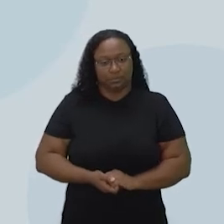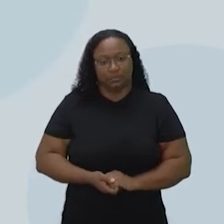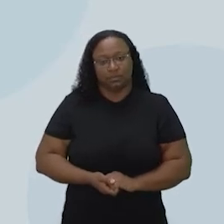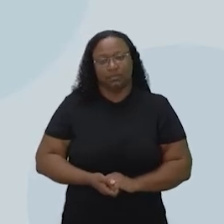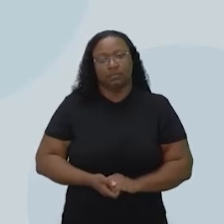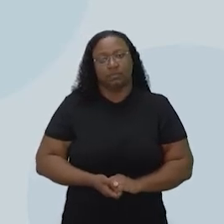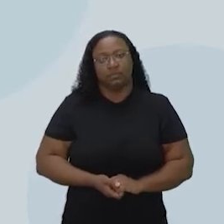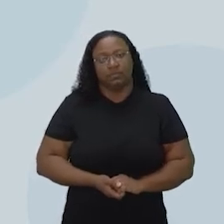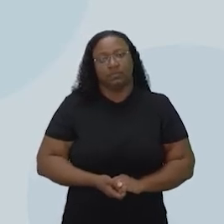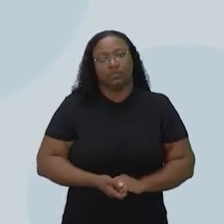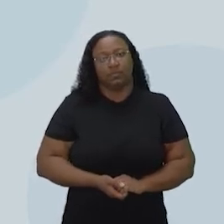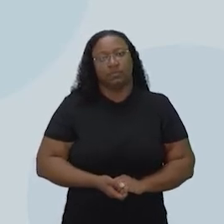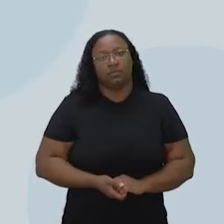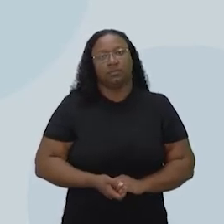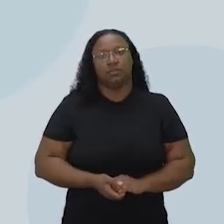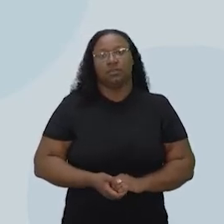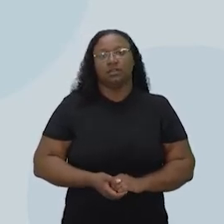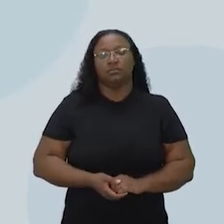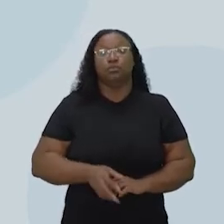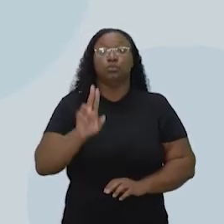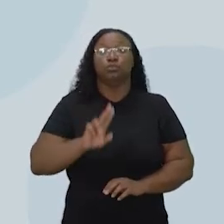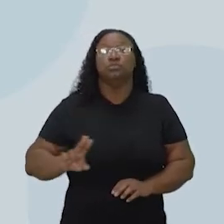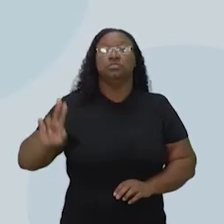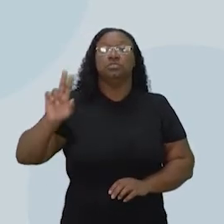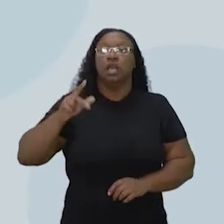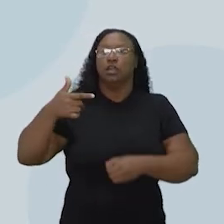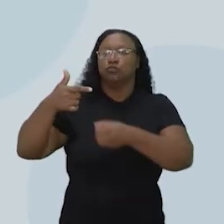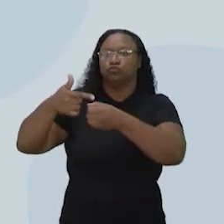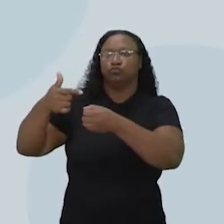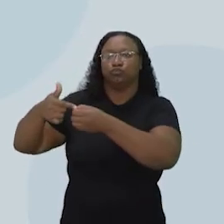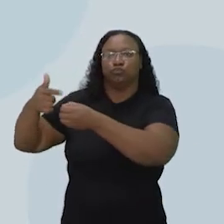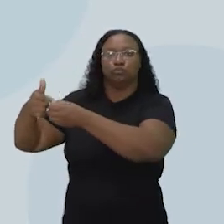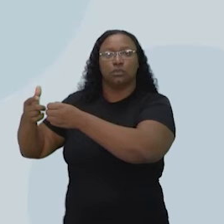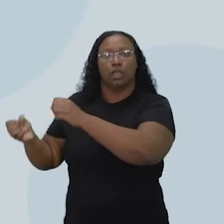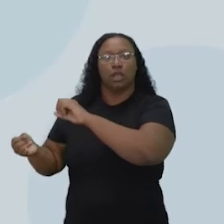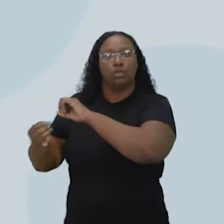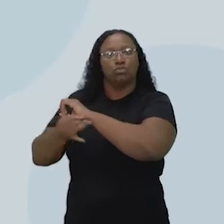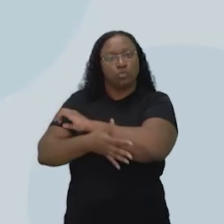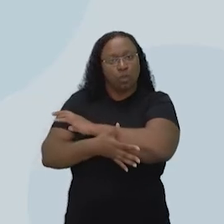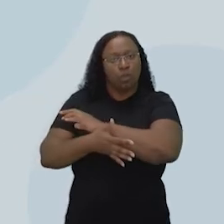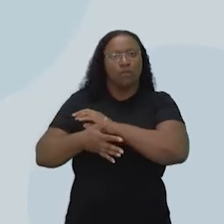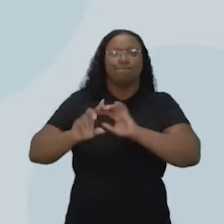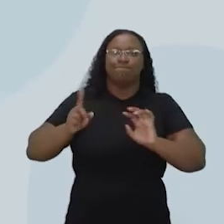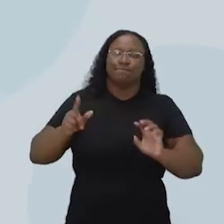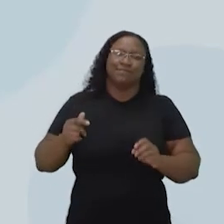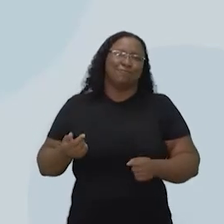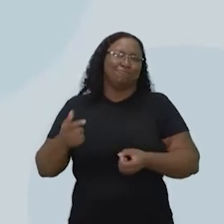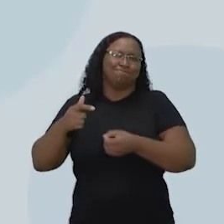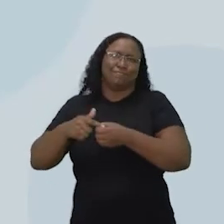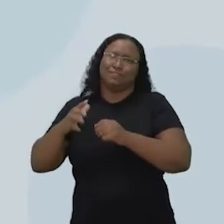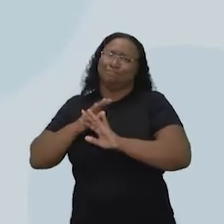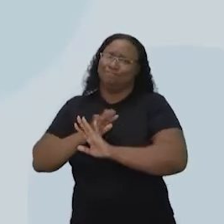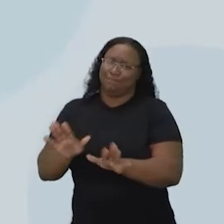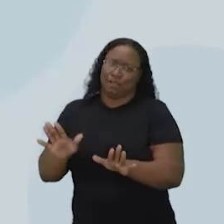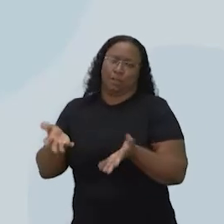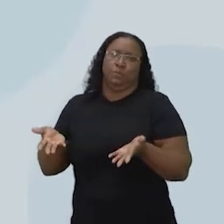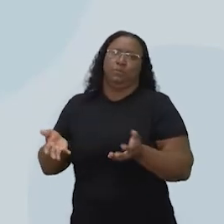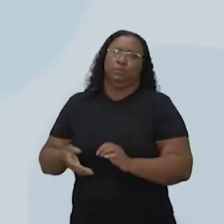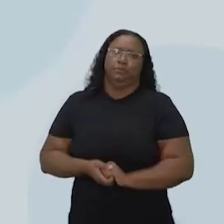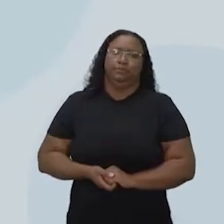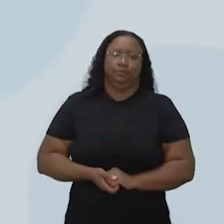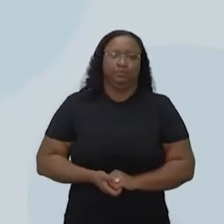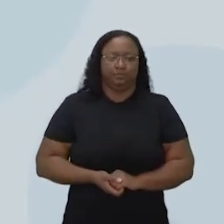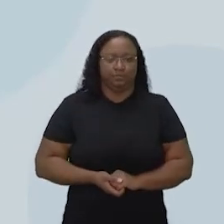a descarbonização energética, usar combustíveis aí de origem renovável e não de origem fóssil. Então, aqui